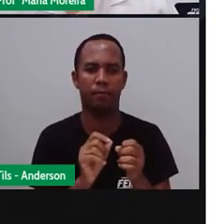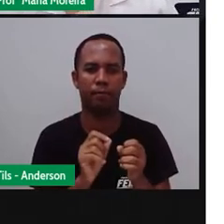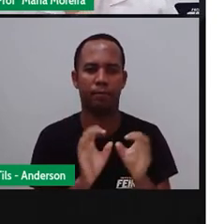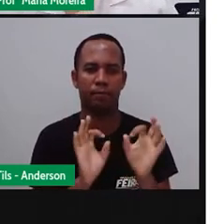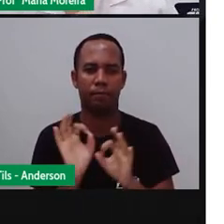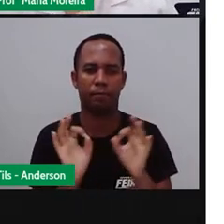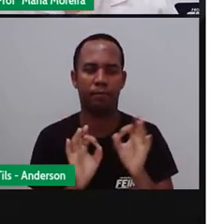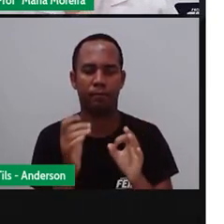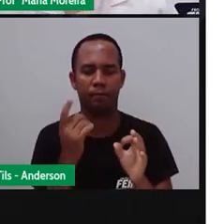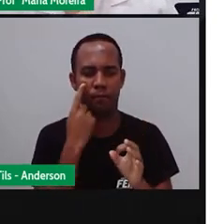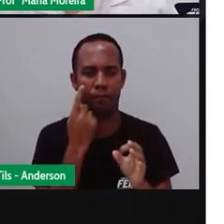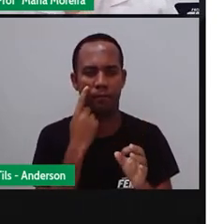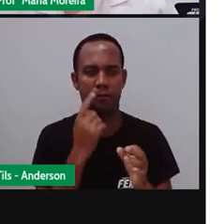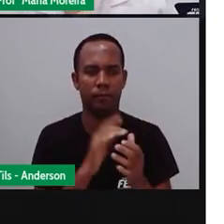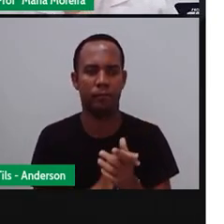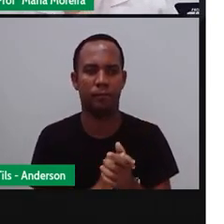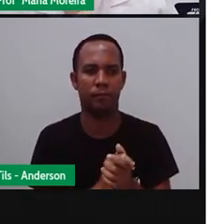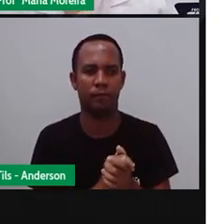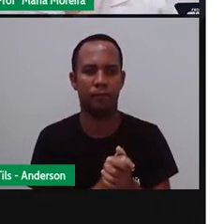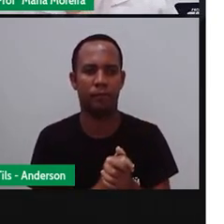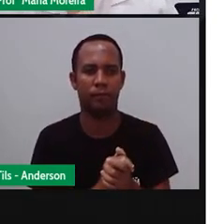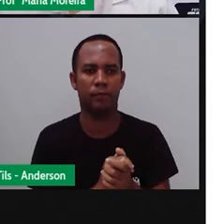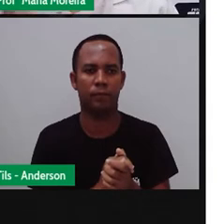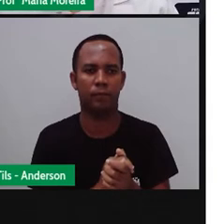vamos agora, né,